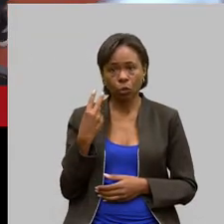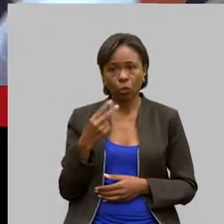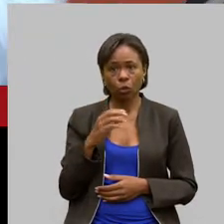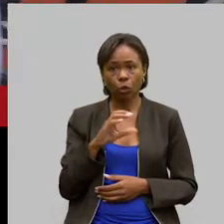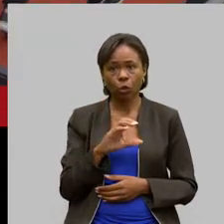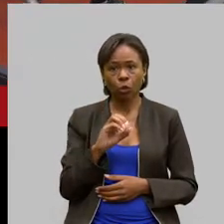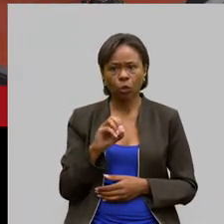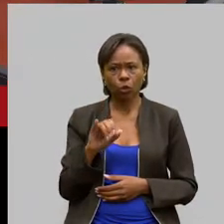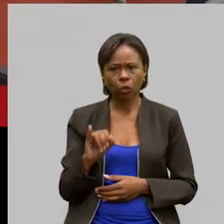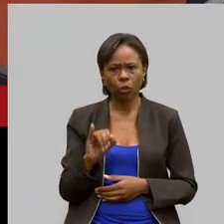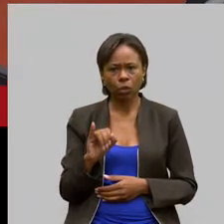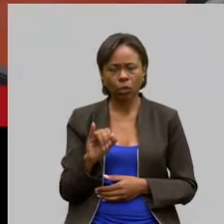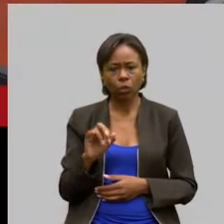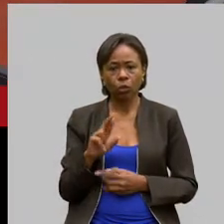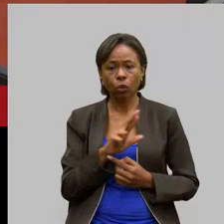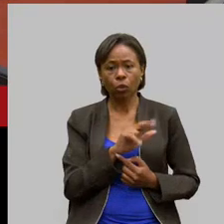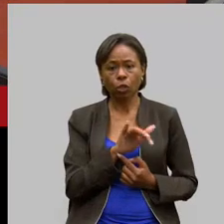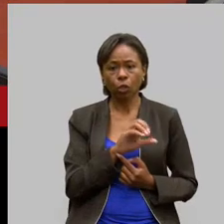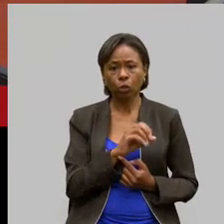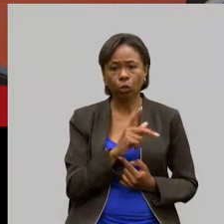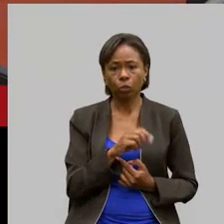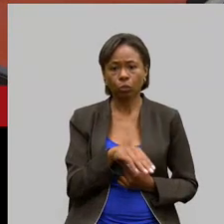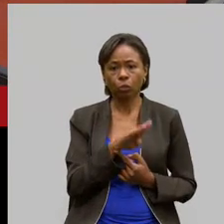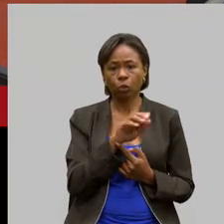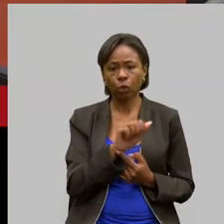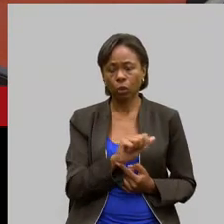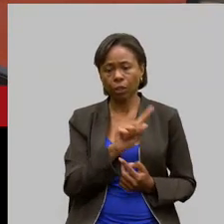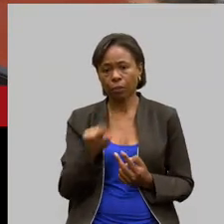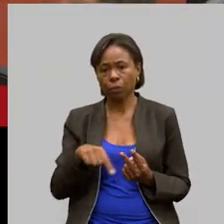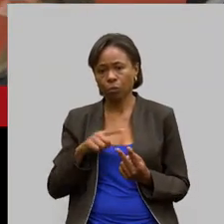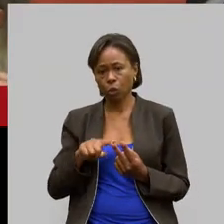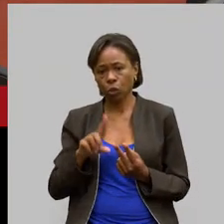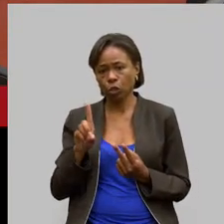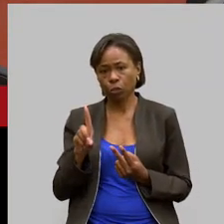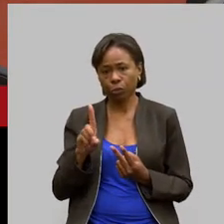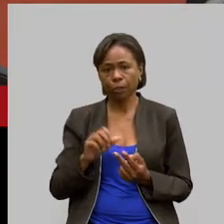Pomba e depois o dimitrio Chaves coordenador do